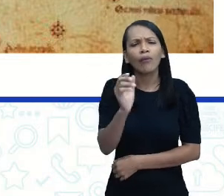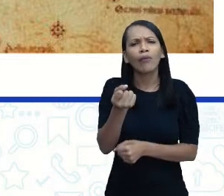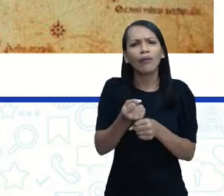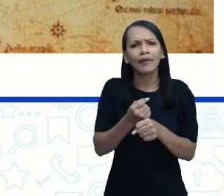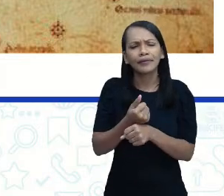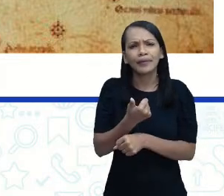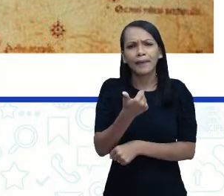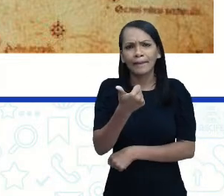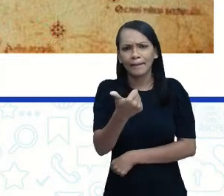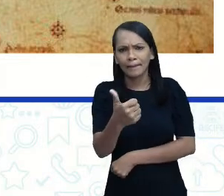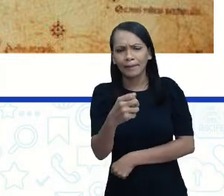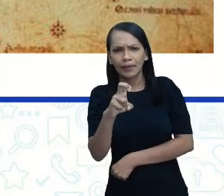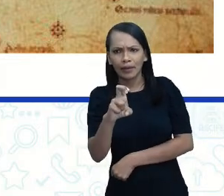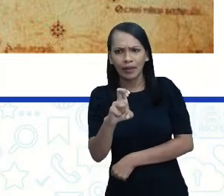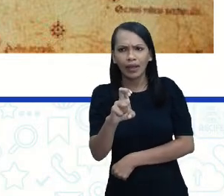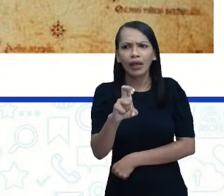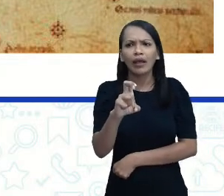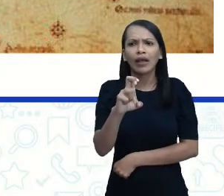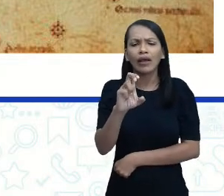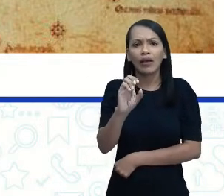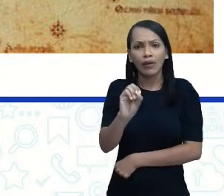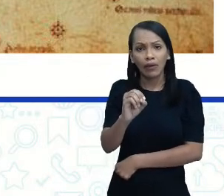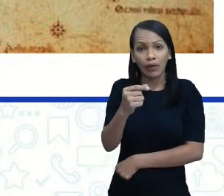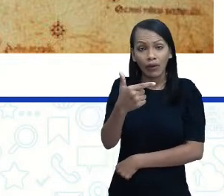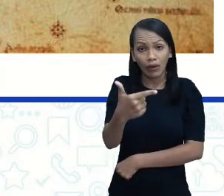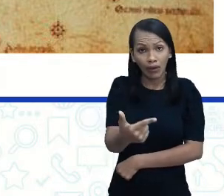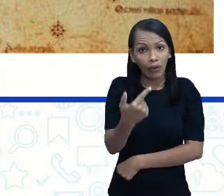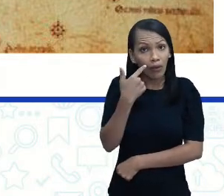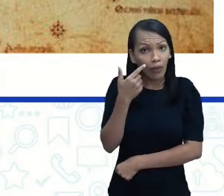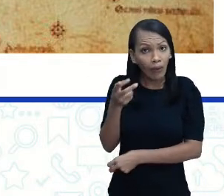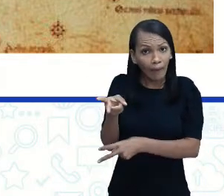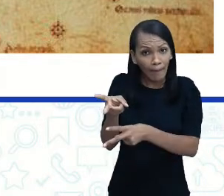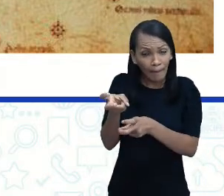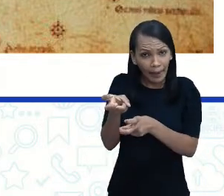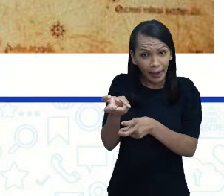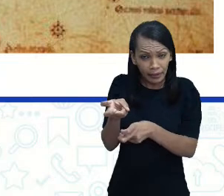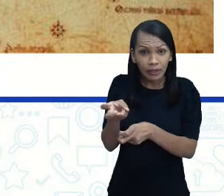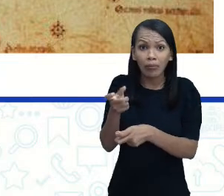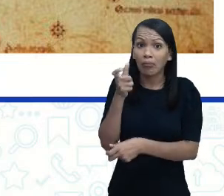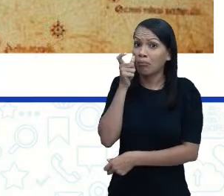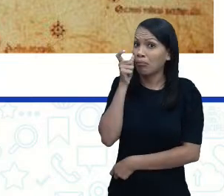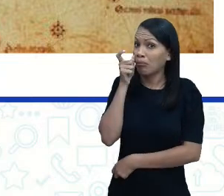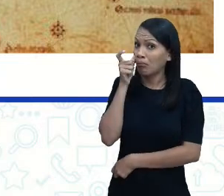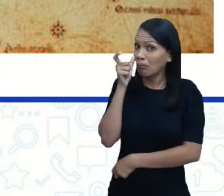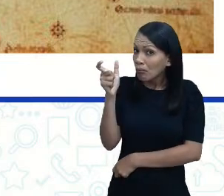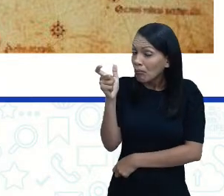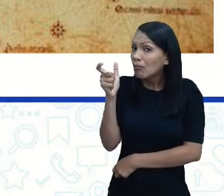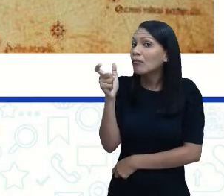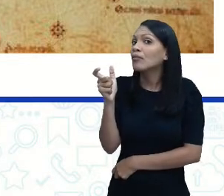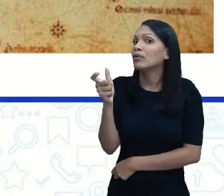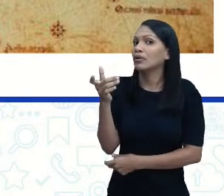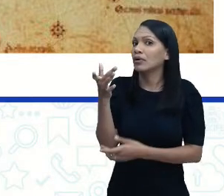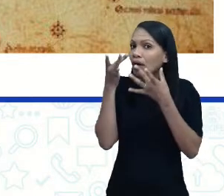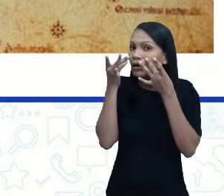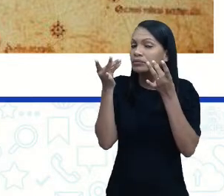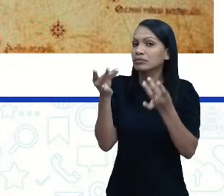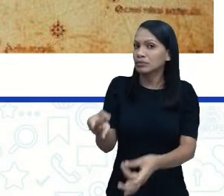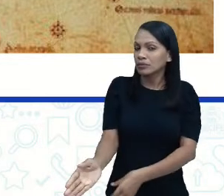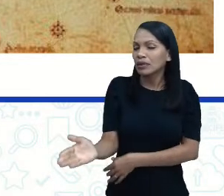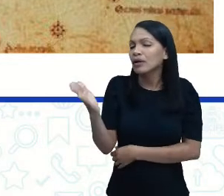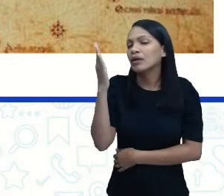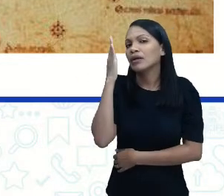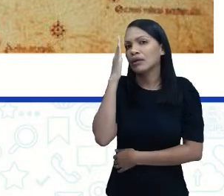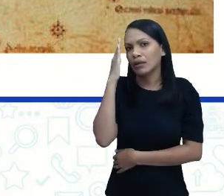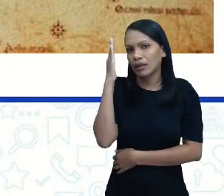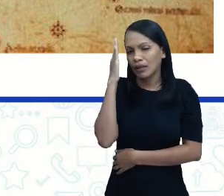1502. Então a gente observa aí, prestem bastante atenção para tentar entender e identificar